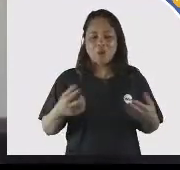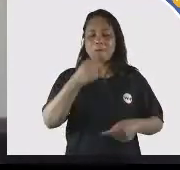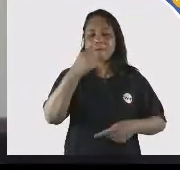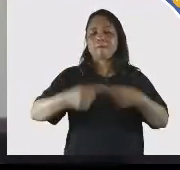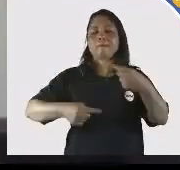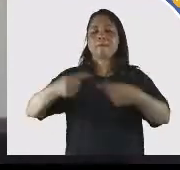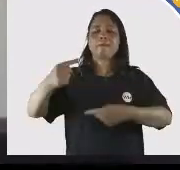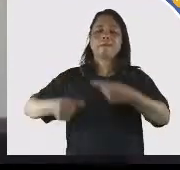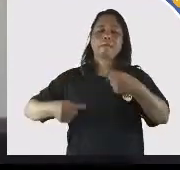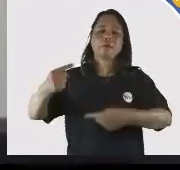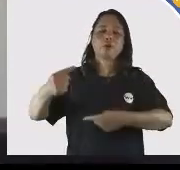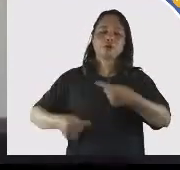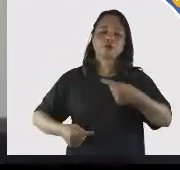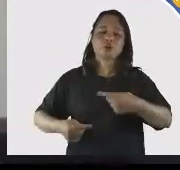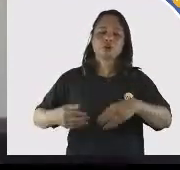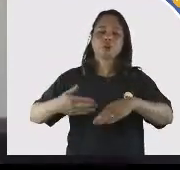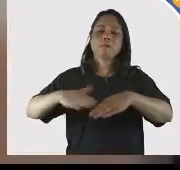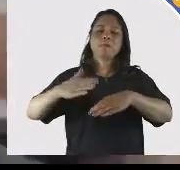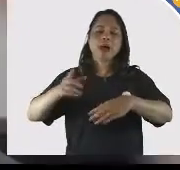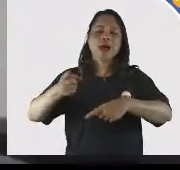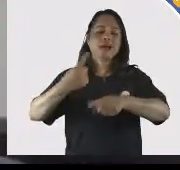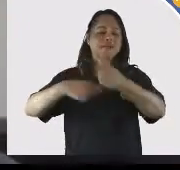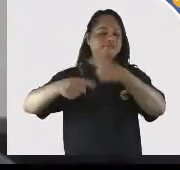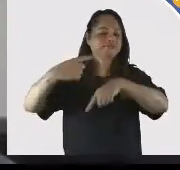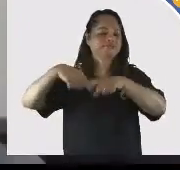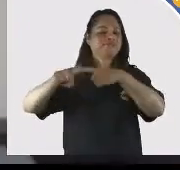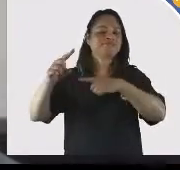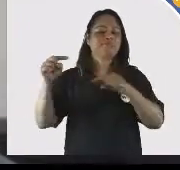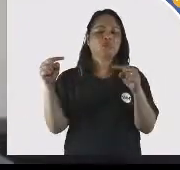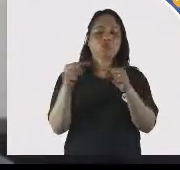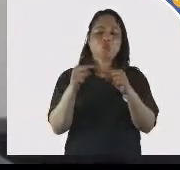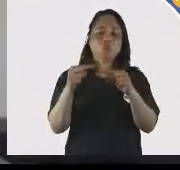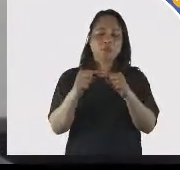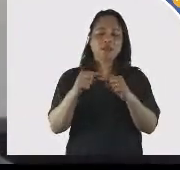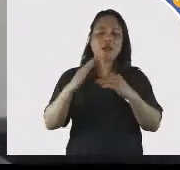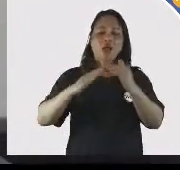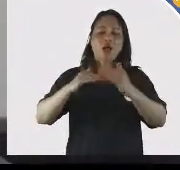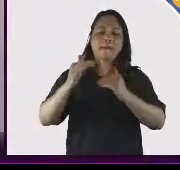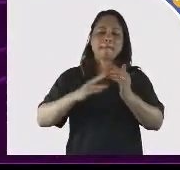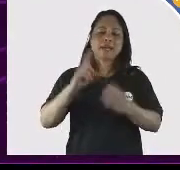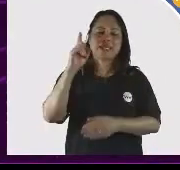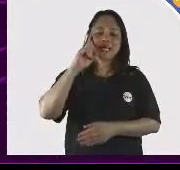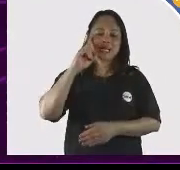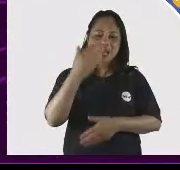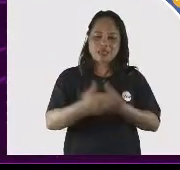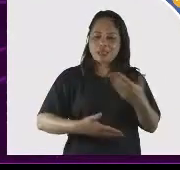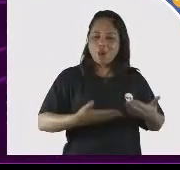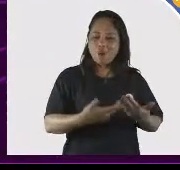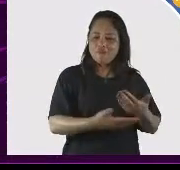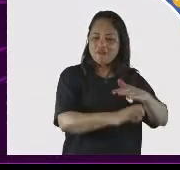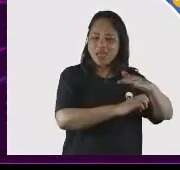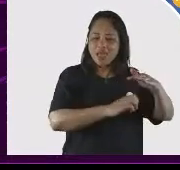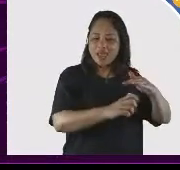ainda mais evoluídos e acordo com aquilo que eles fazem no dia a dia para os seus clientes